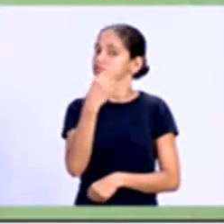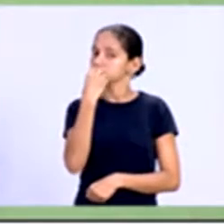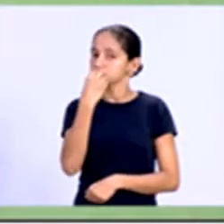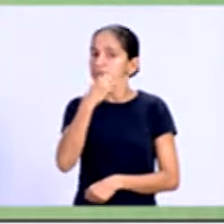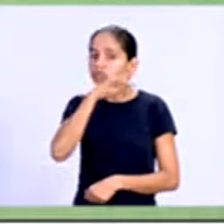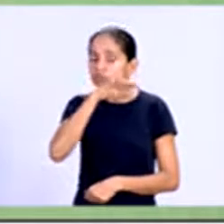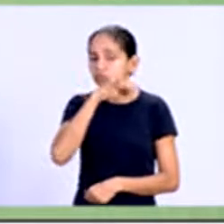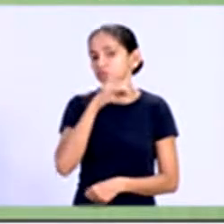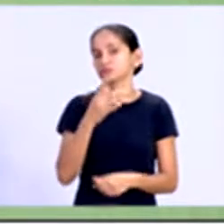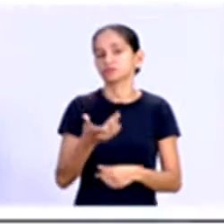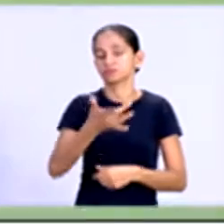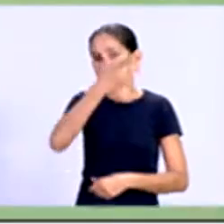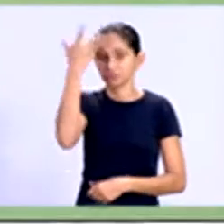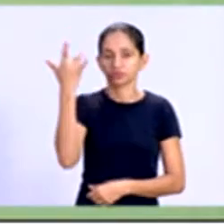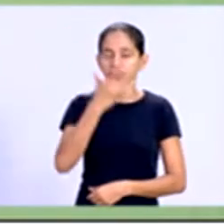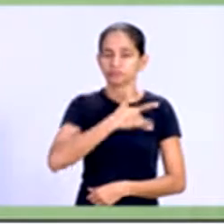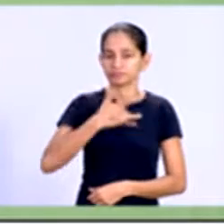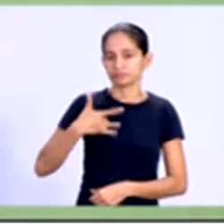doença ao consumidor.